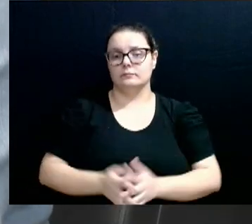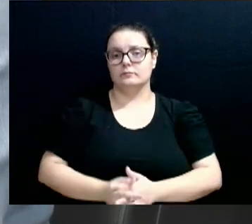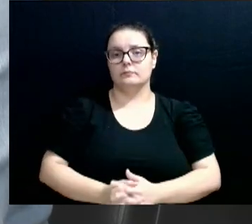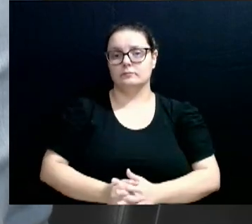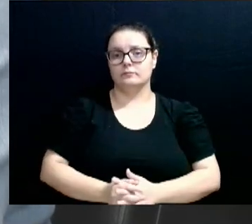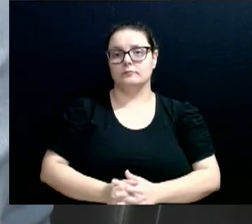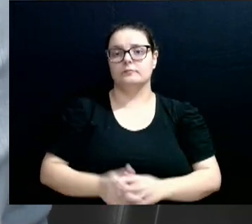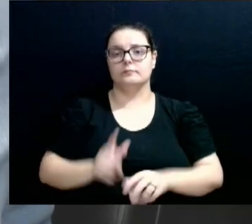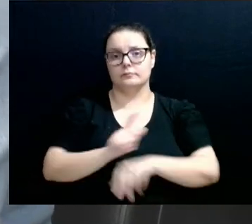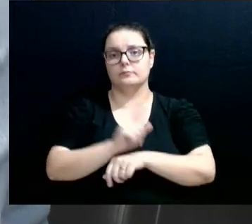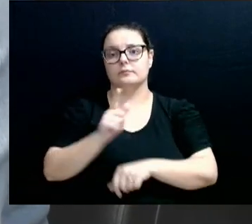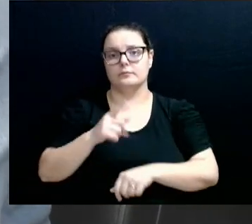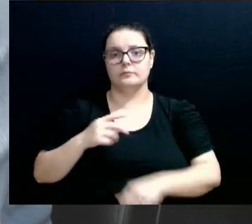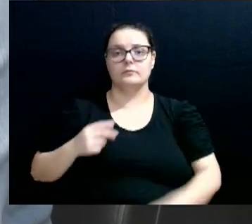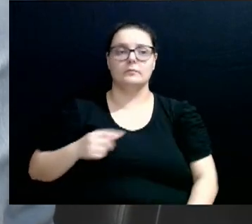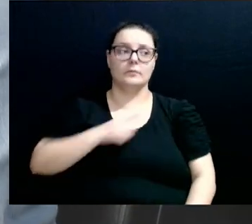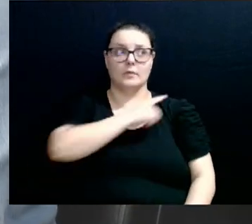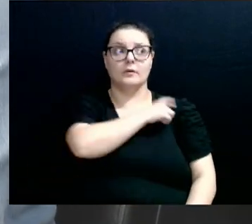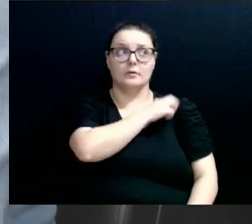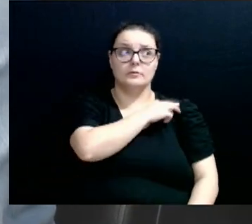durante o ensino médio que eu fui